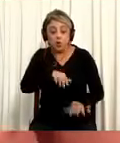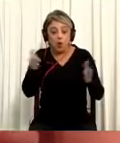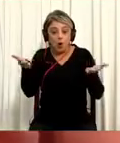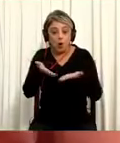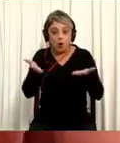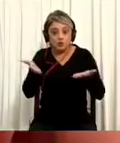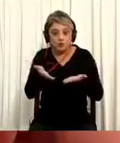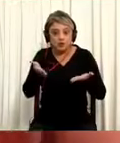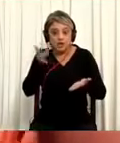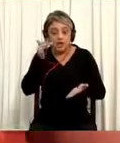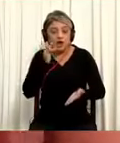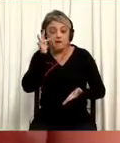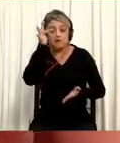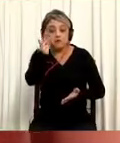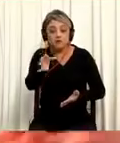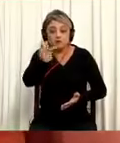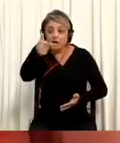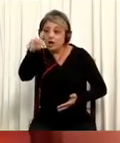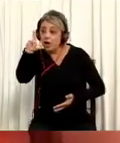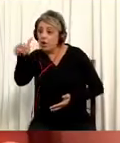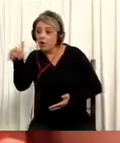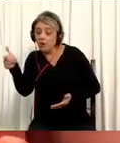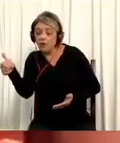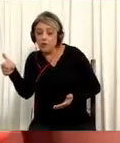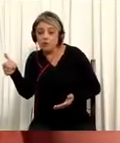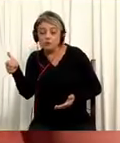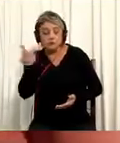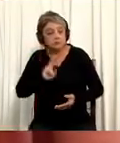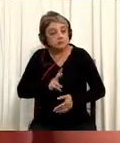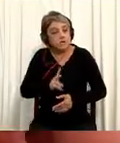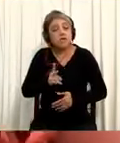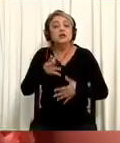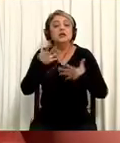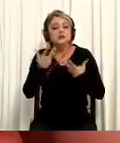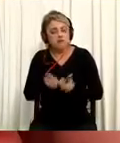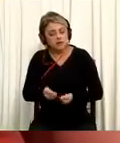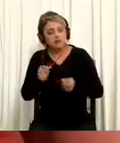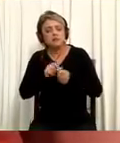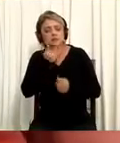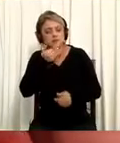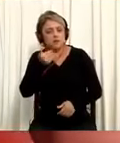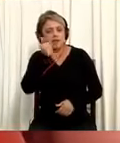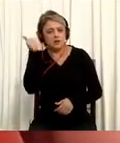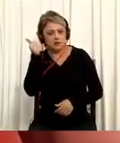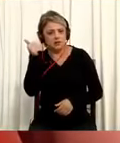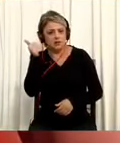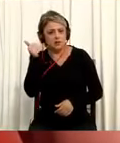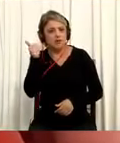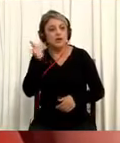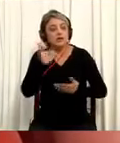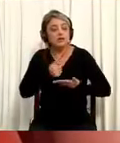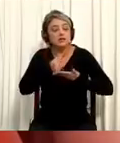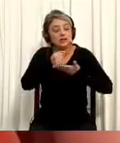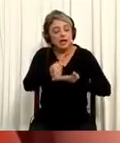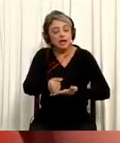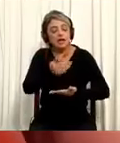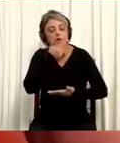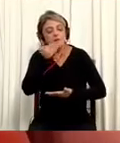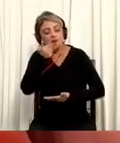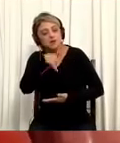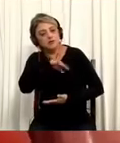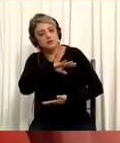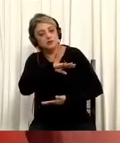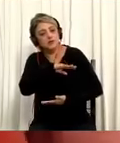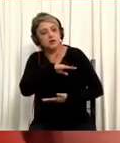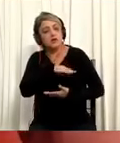hoje, e amanhã será um hoje que a gente vai continuar. Então vamos fazer o melhor, dar o melhor de nós, passar